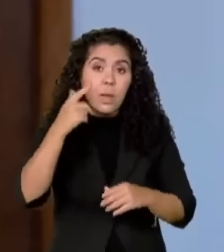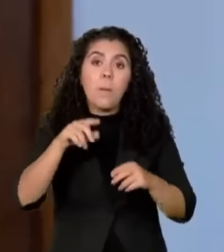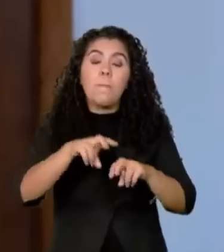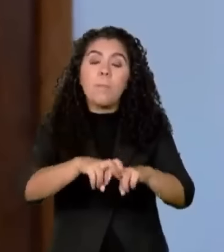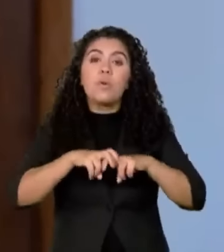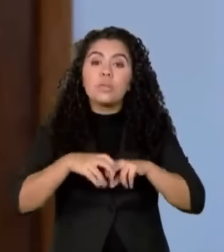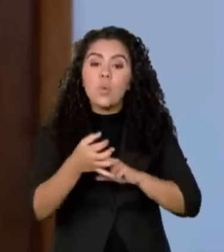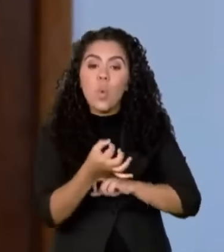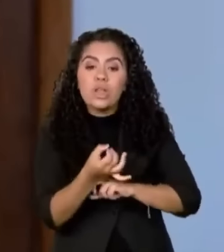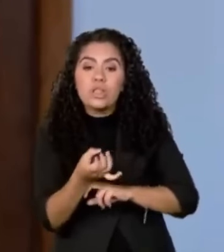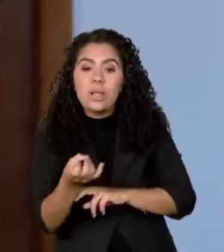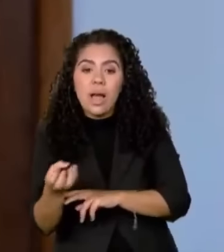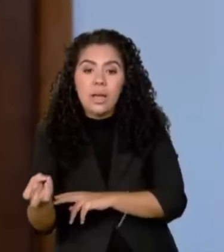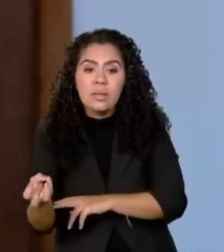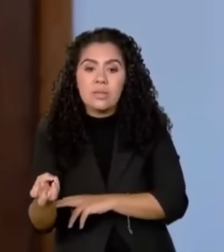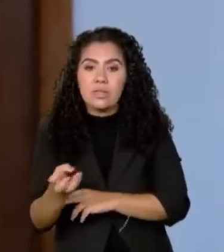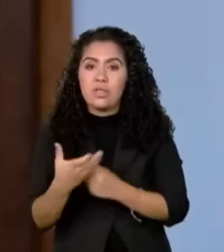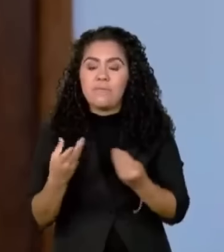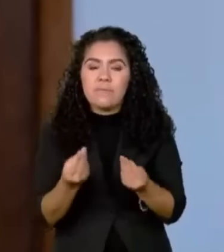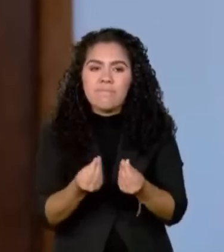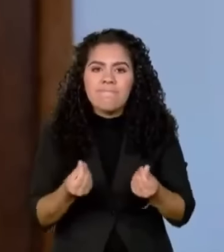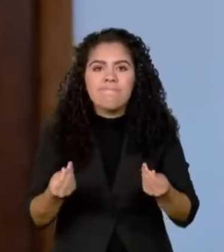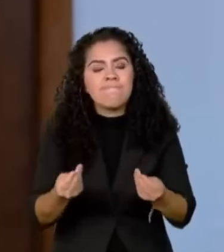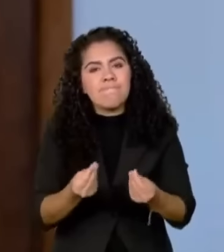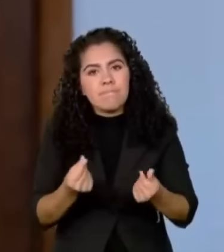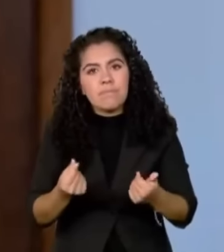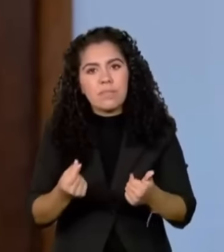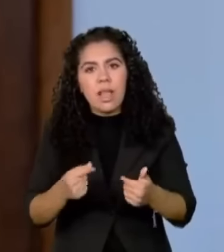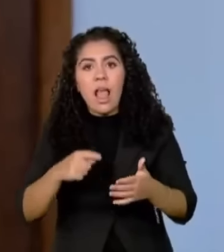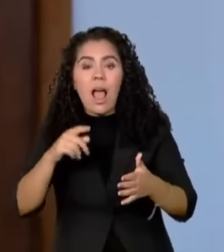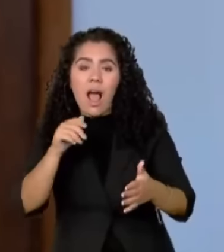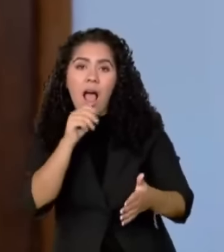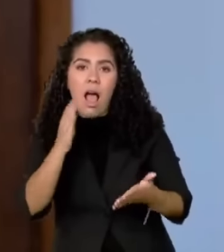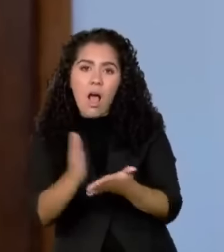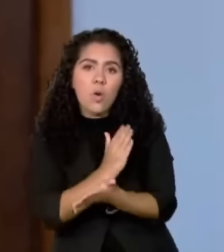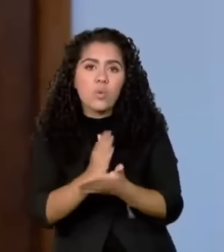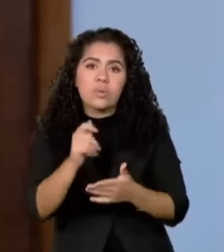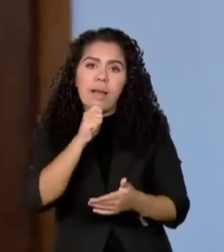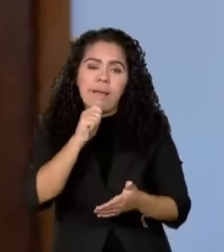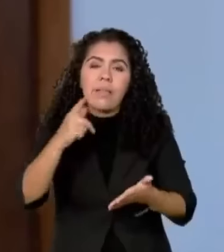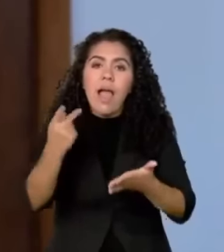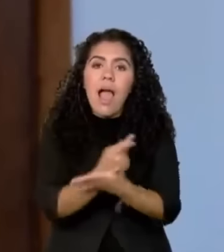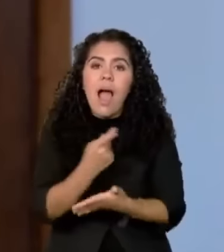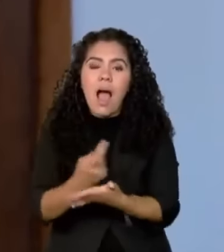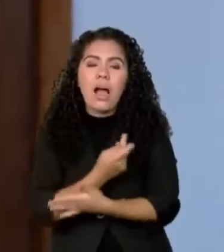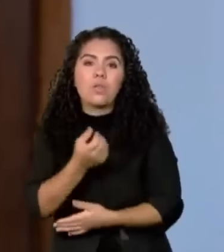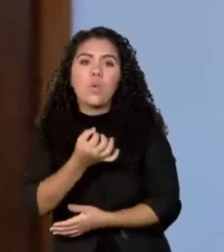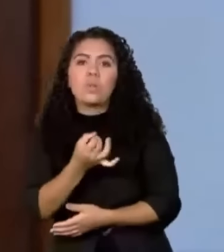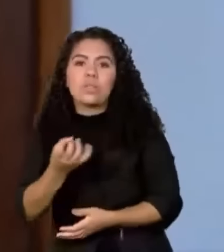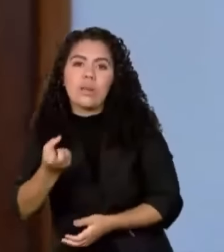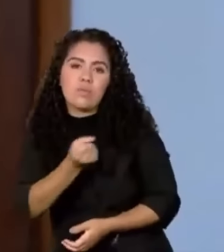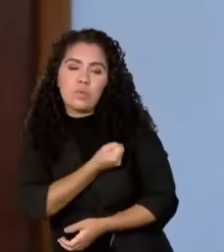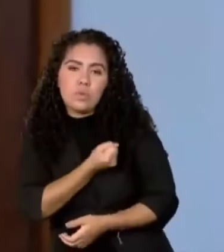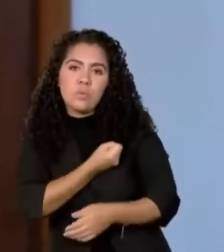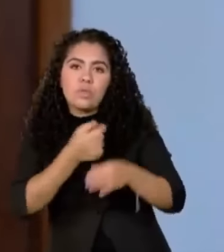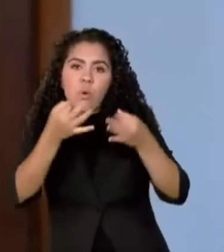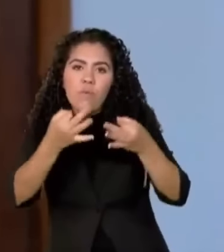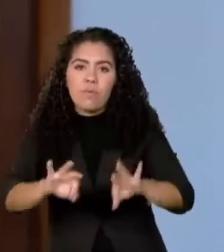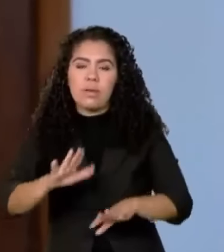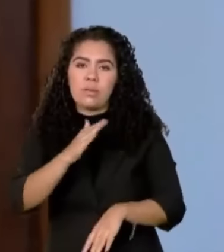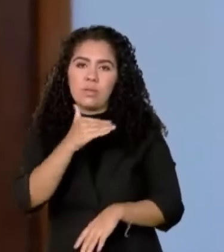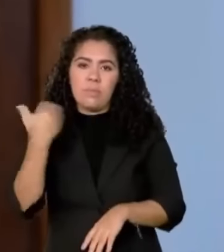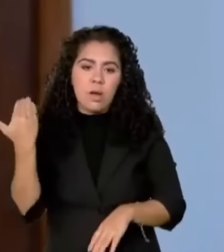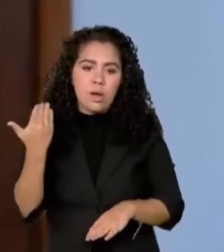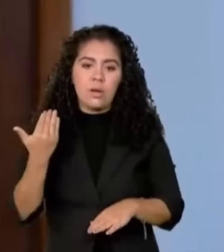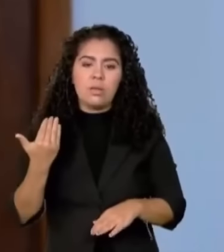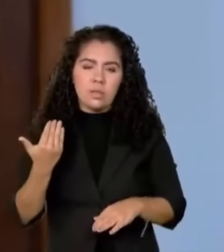são absolutamente preliminares e incorretos, até em relação ao que está realmente já acontecendo nesse momento no estado, porque a gente não tem